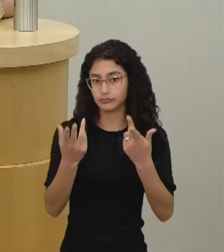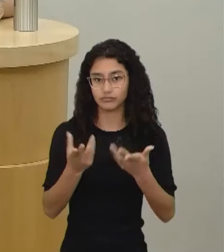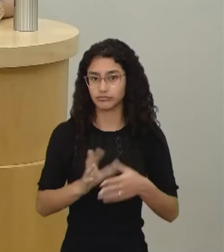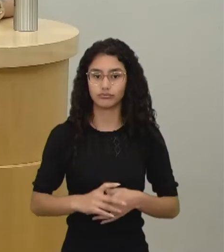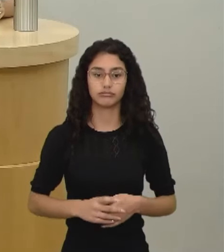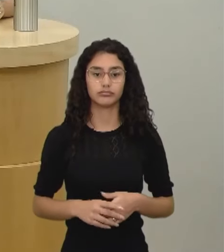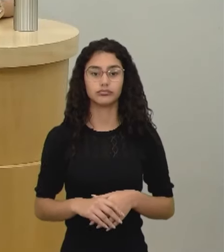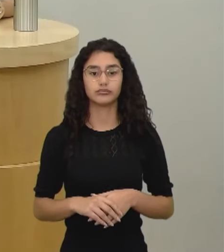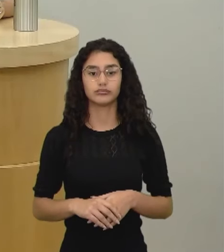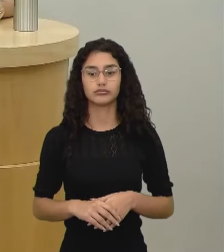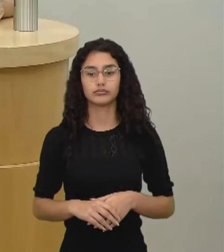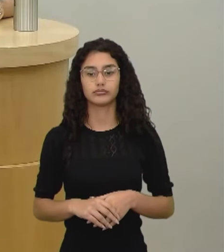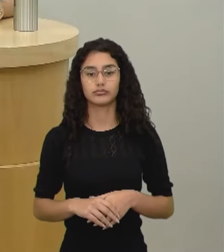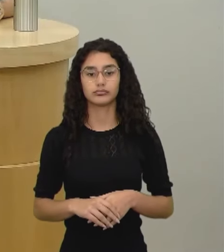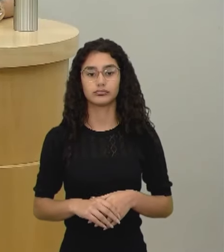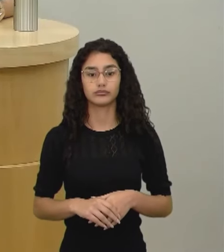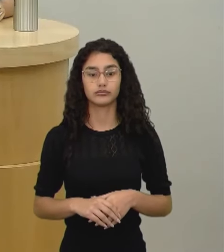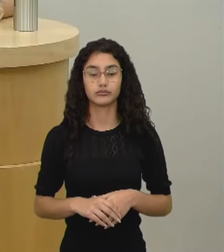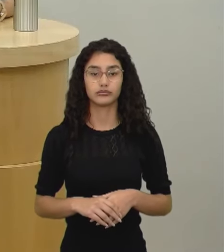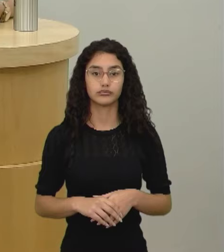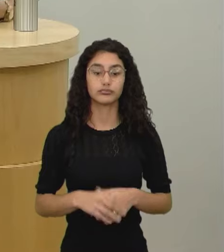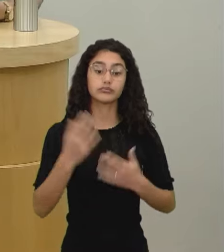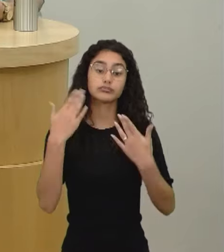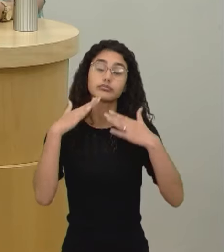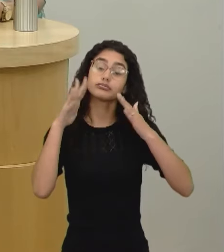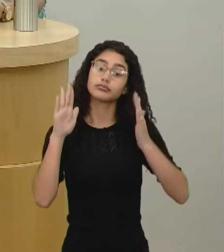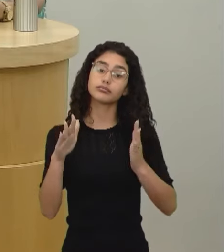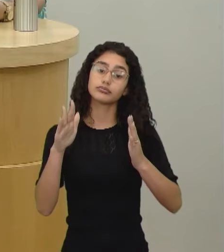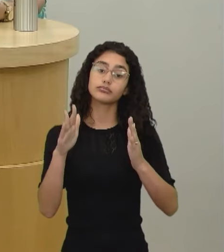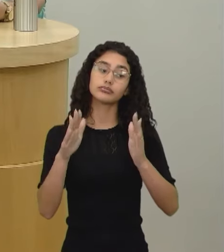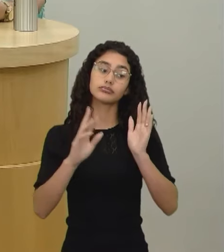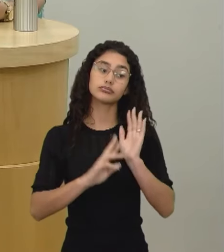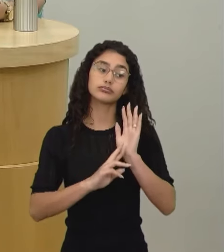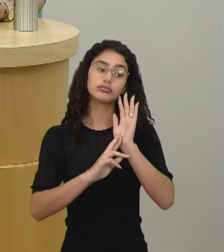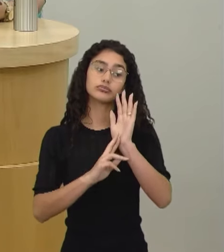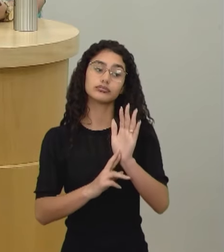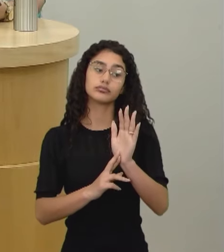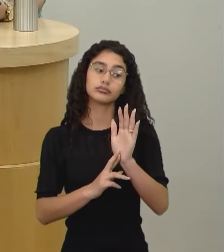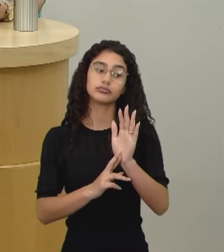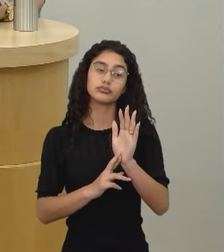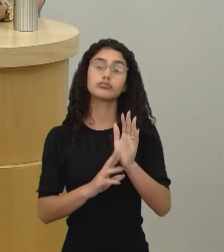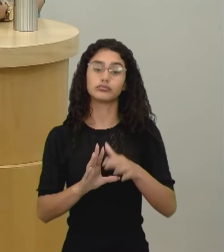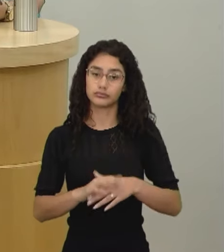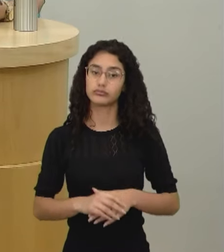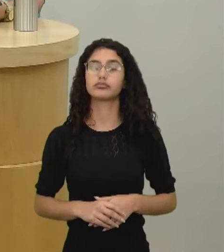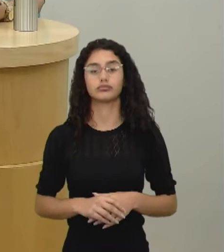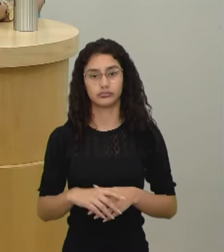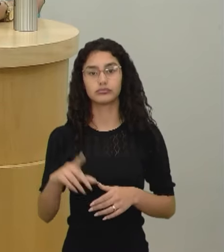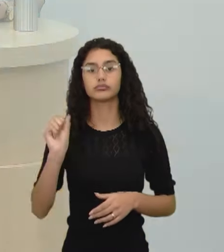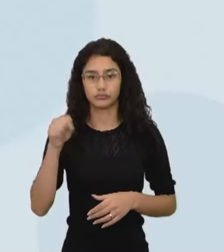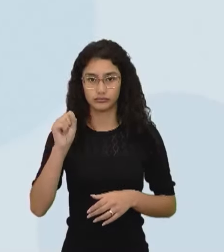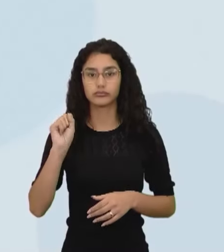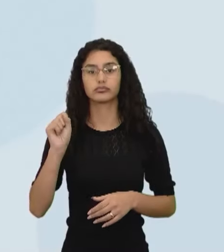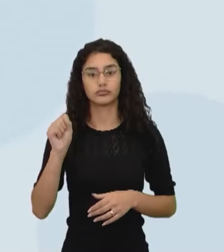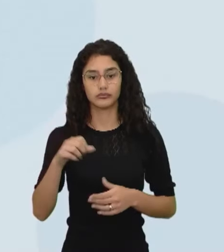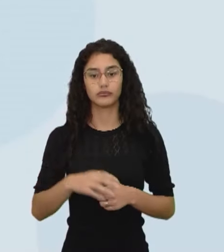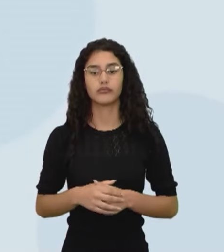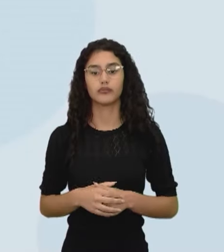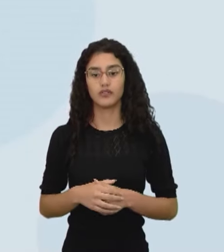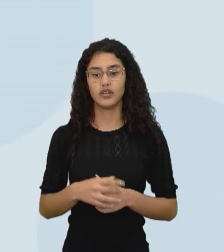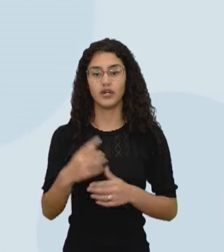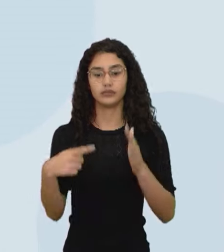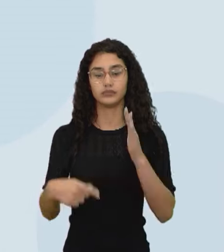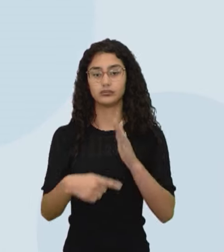Exato. É muito É muito nerd. É muito nerd. E aí a gente trouxe algumas opções, né? Alguns elementos que são utilizados. O primeiro é a